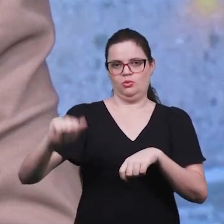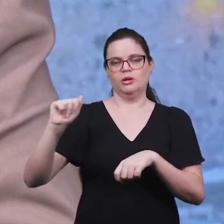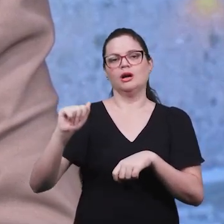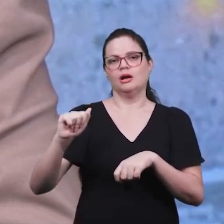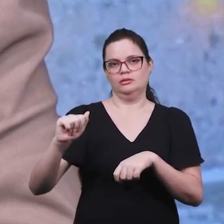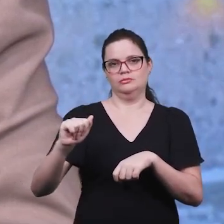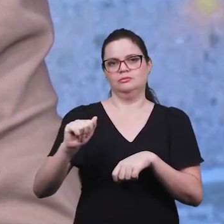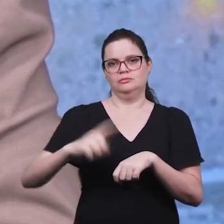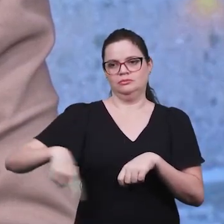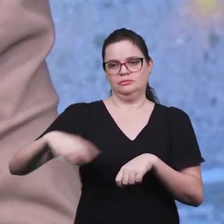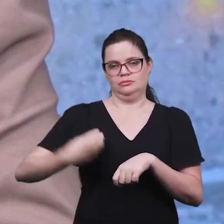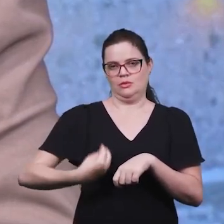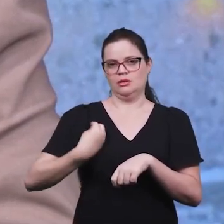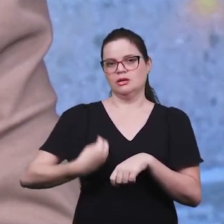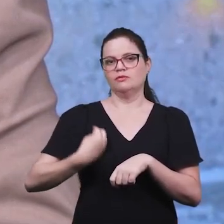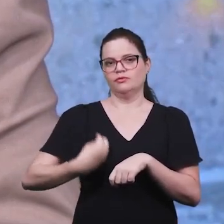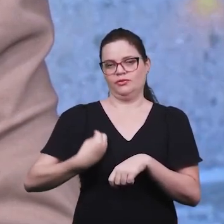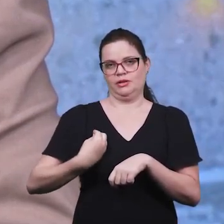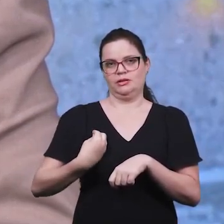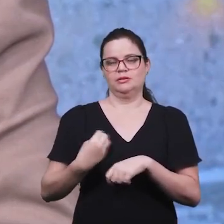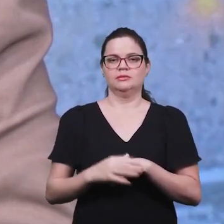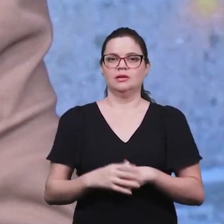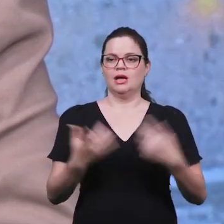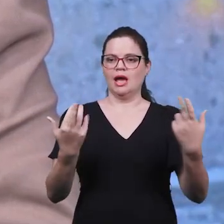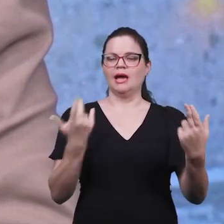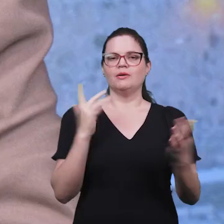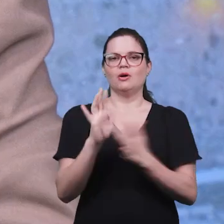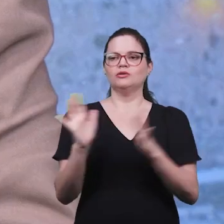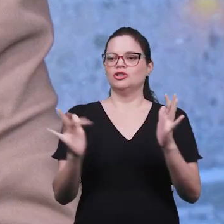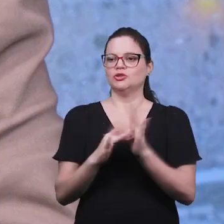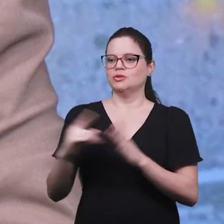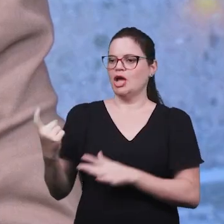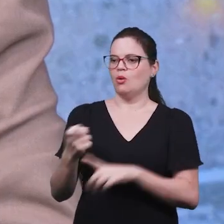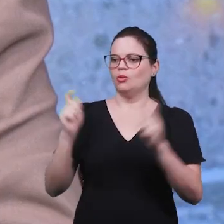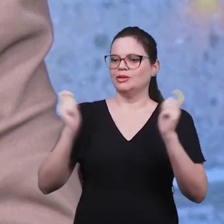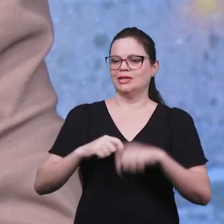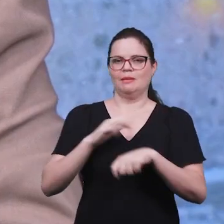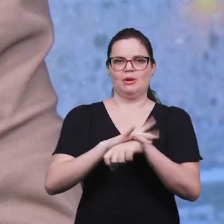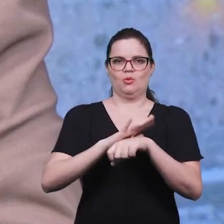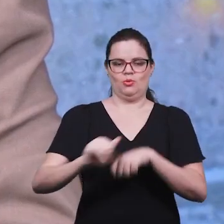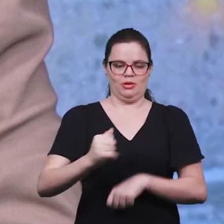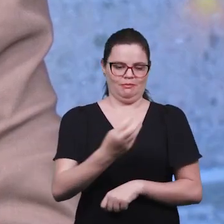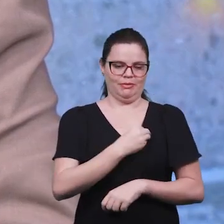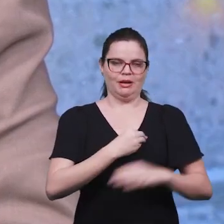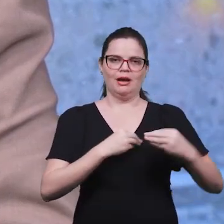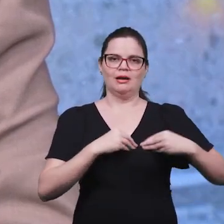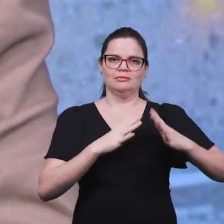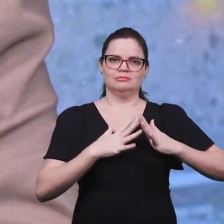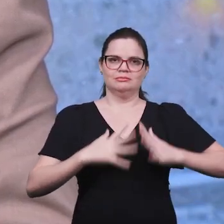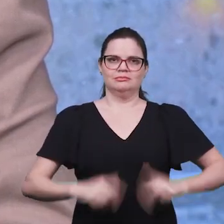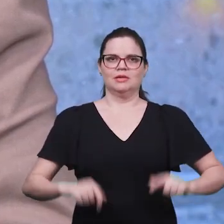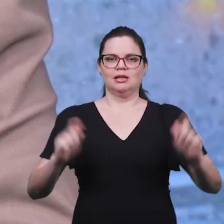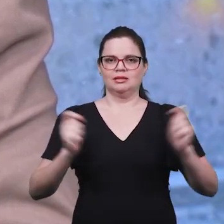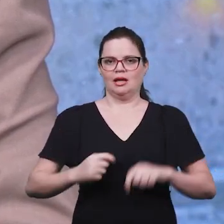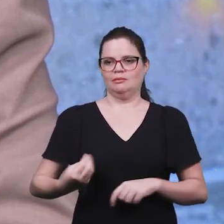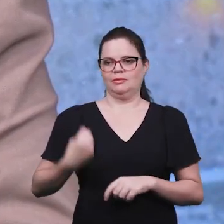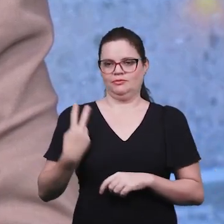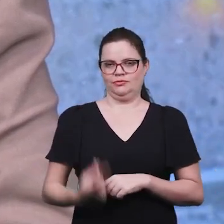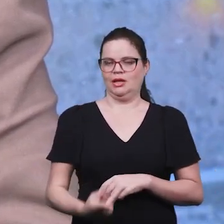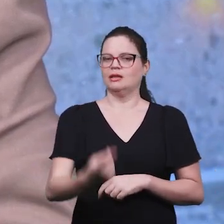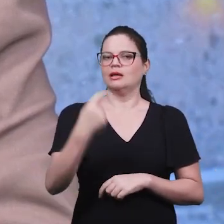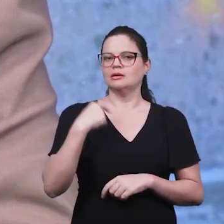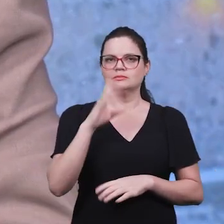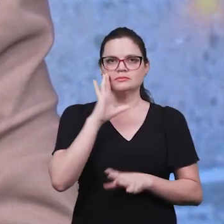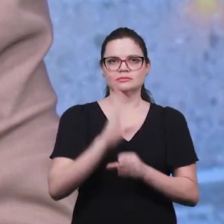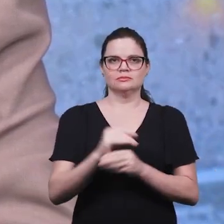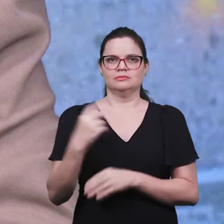a nossa vida, nosso coração, os nossos pecados, para nós termos uma vida eterna com Ele. É o